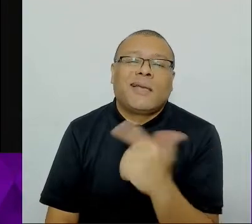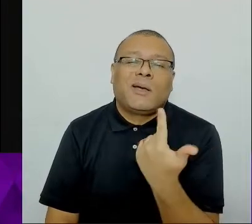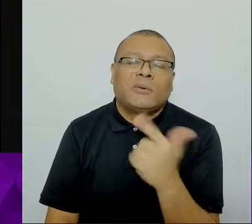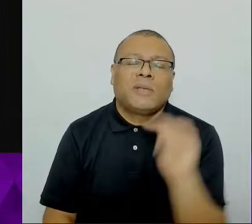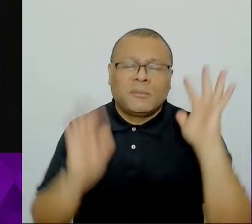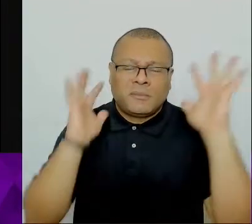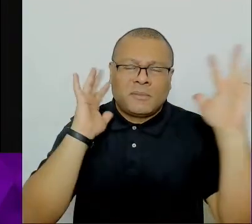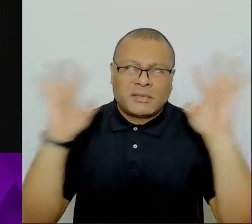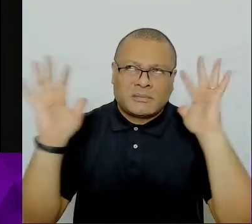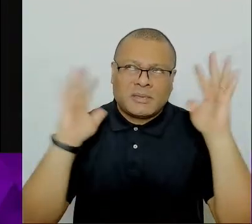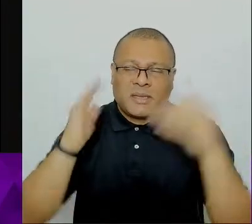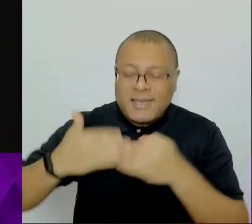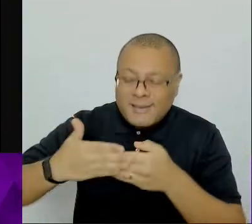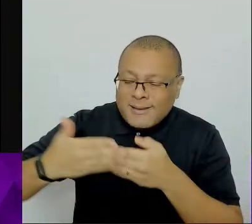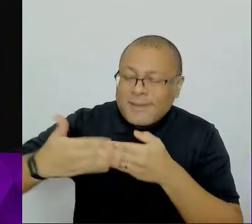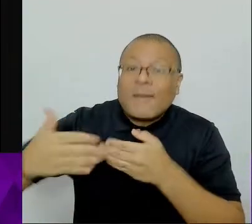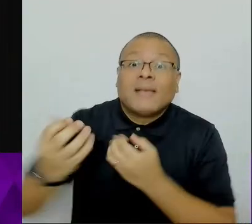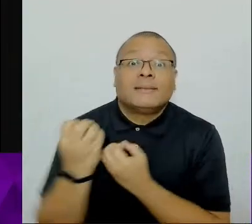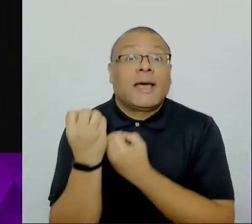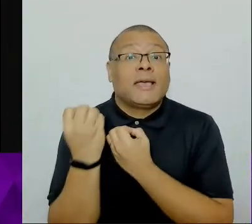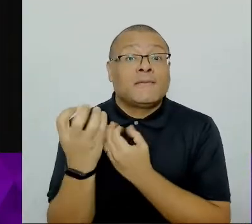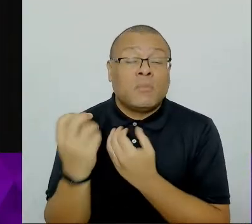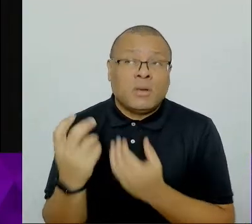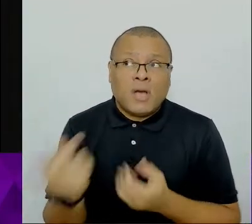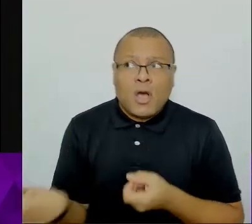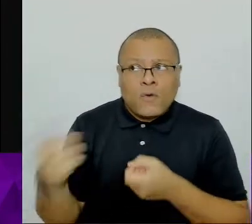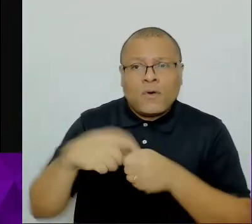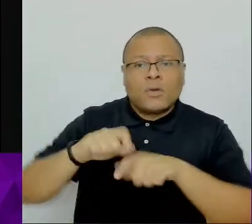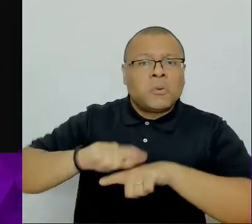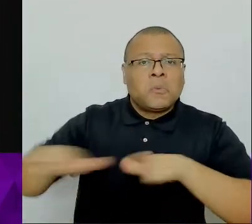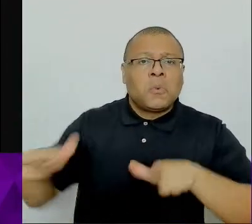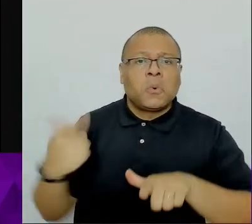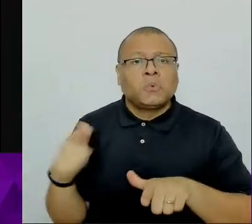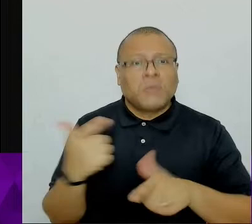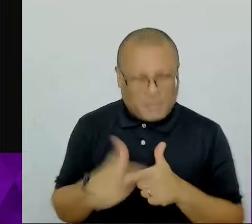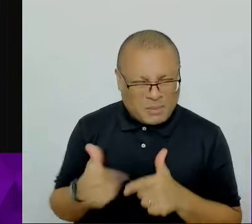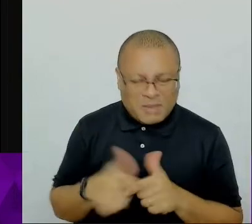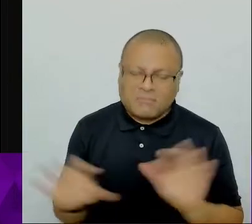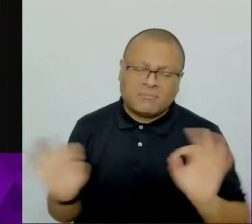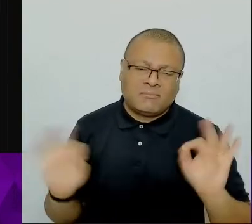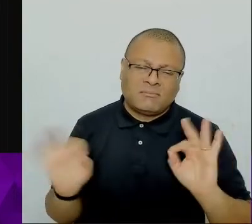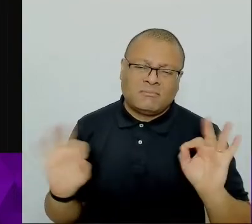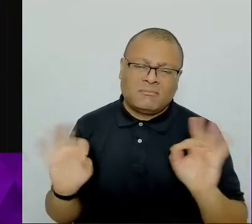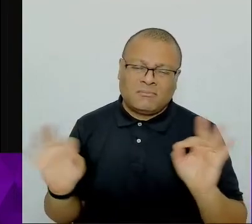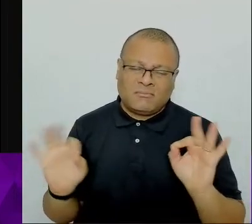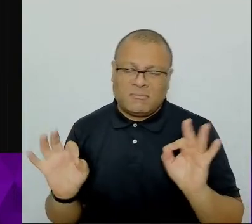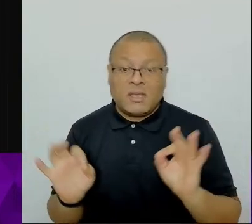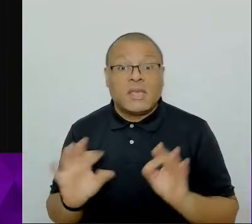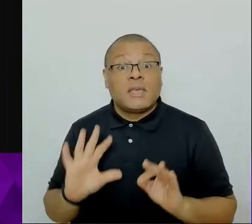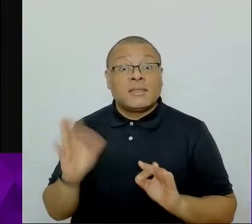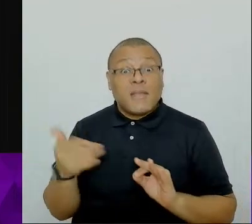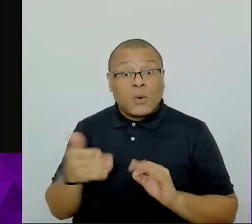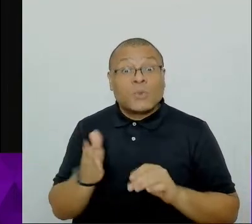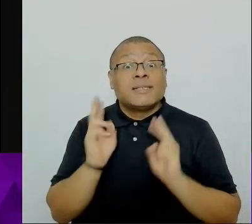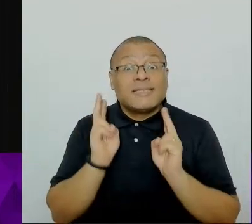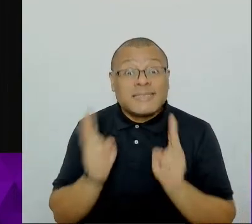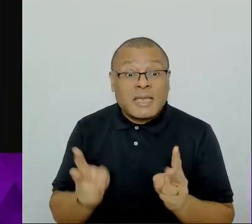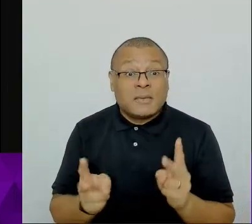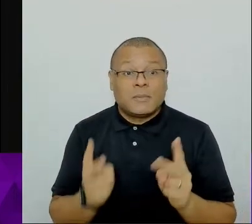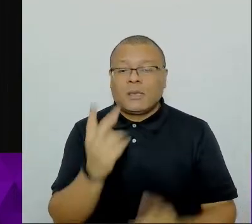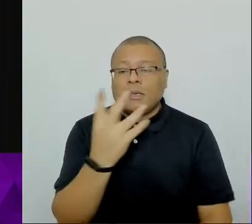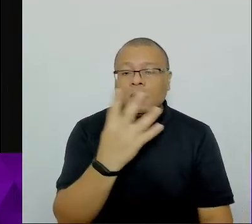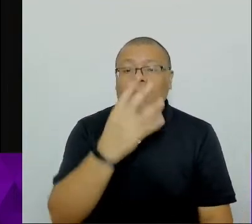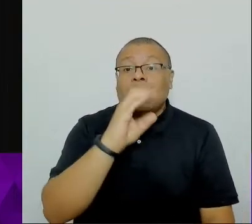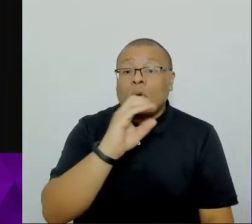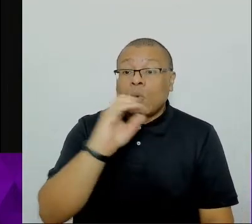em pastas, é normal a gente ter uma pasta vazia, não é um problema. E todos os status codes 400 para cima,